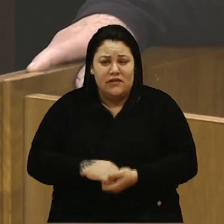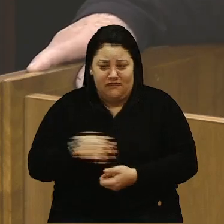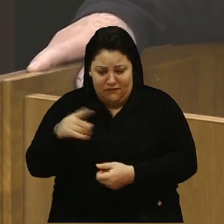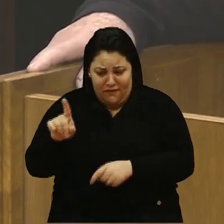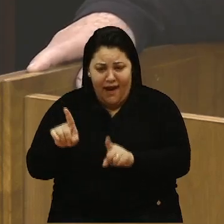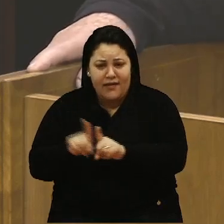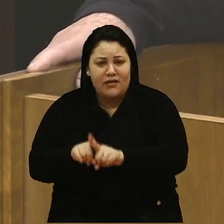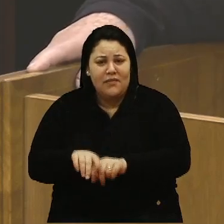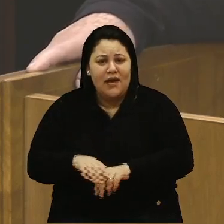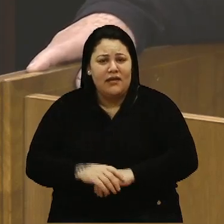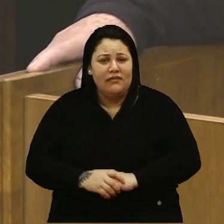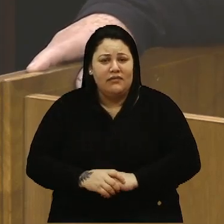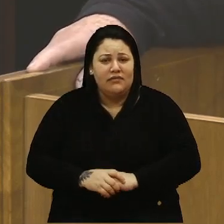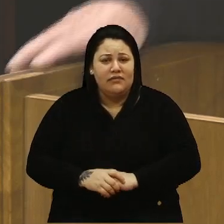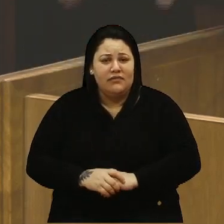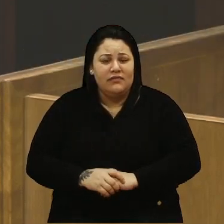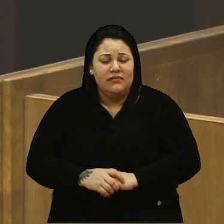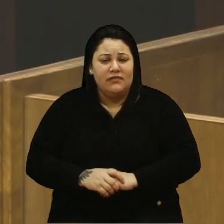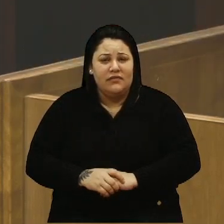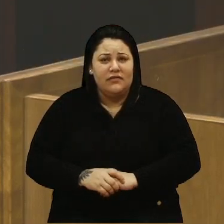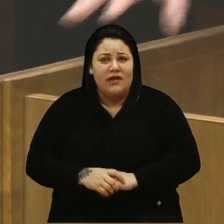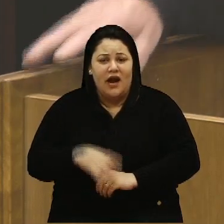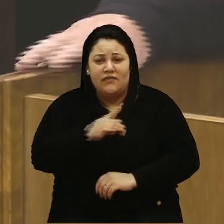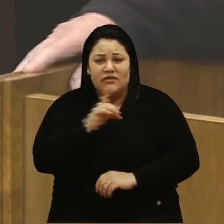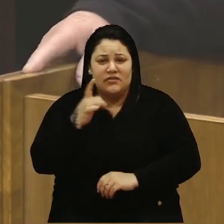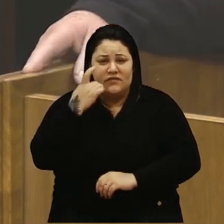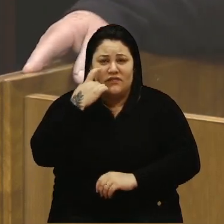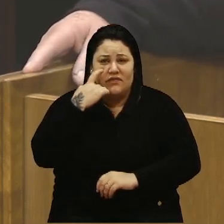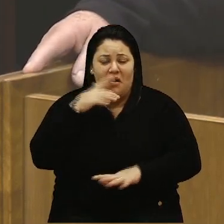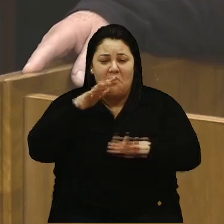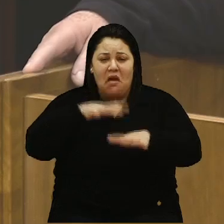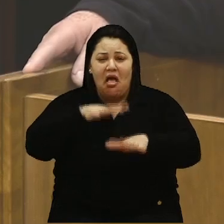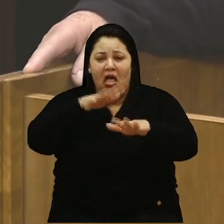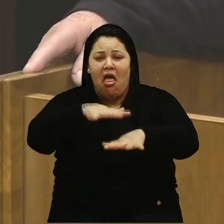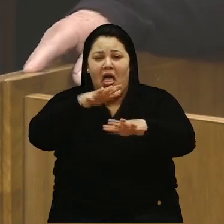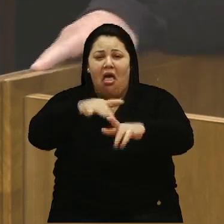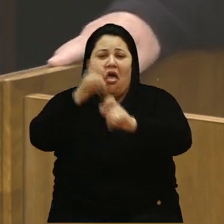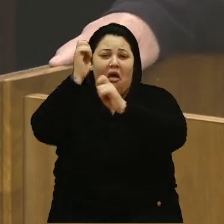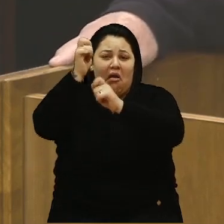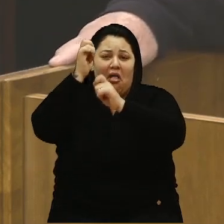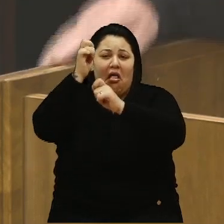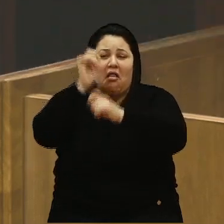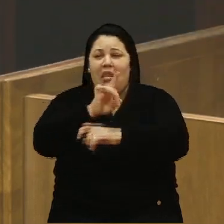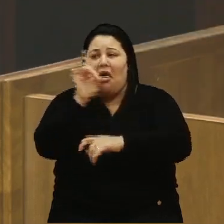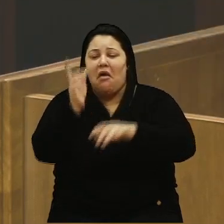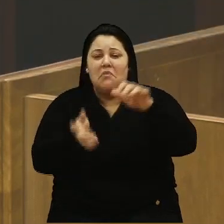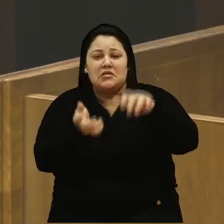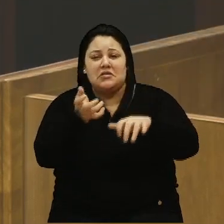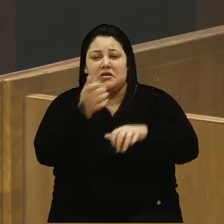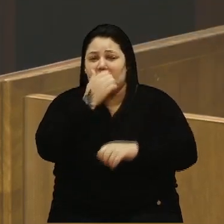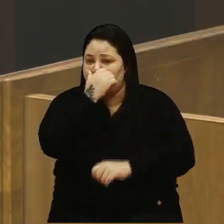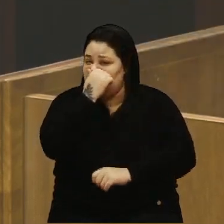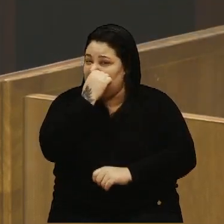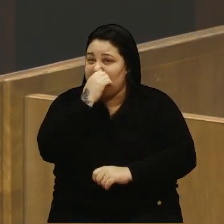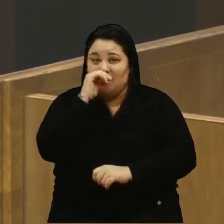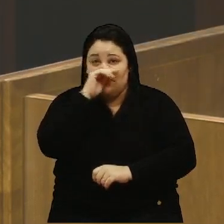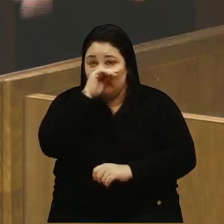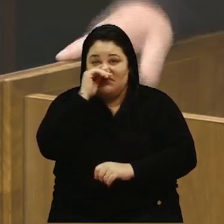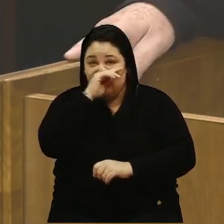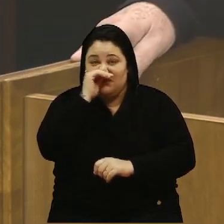também saber. E aí vocês vão fazer passeata lá na Papuda, em Brasília, com a